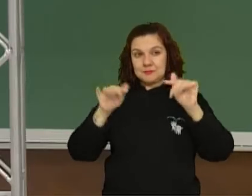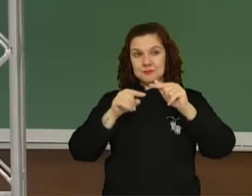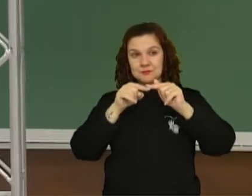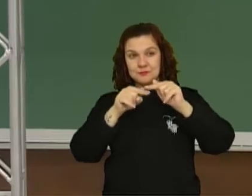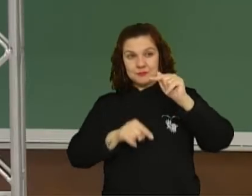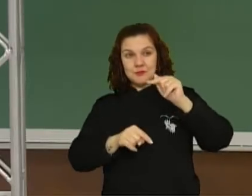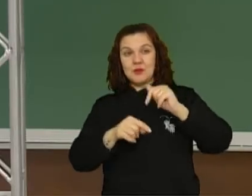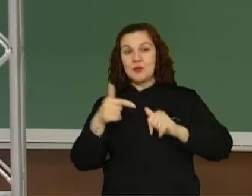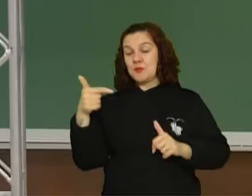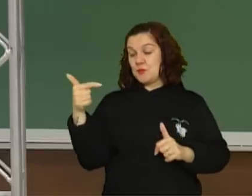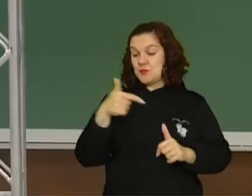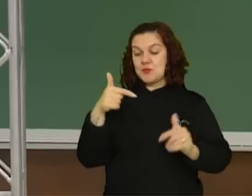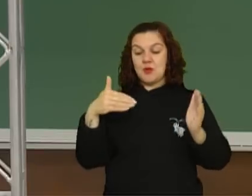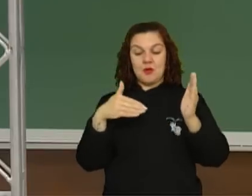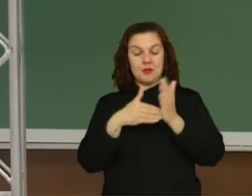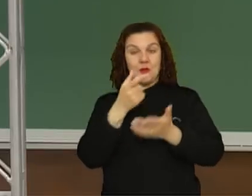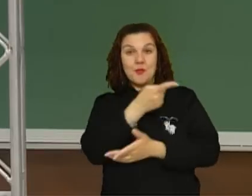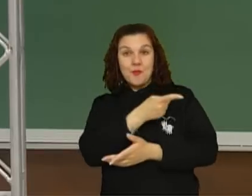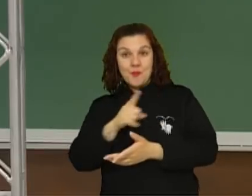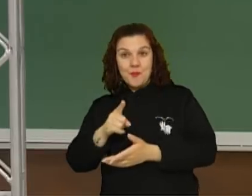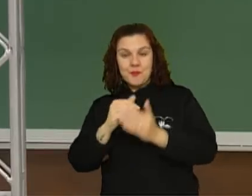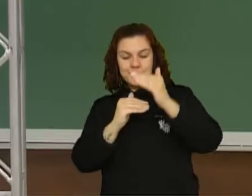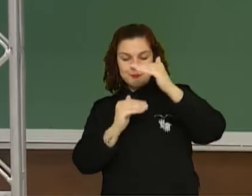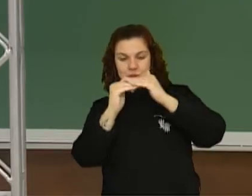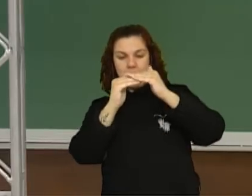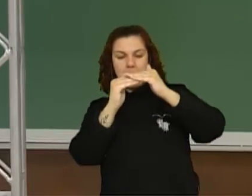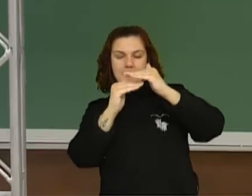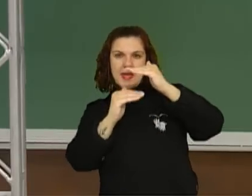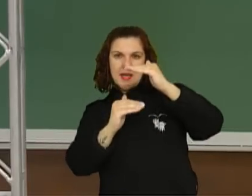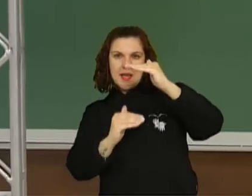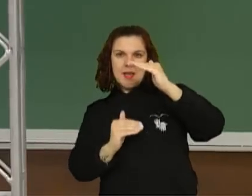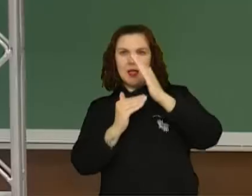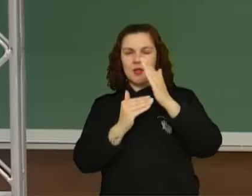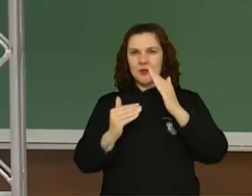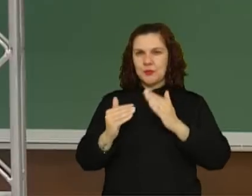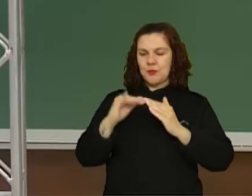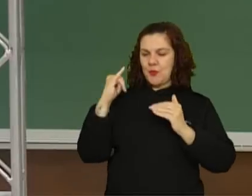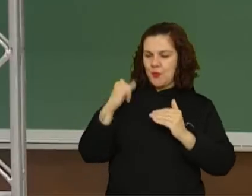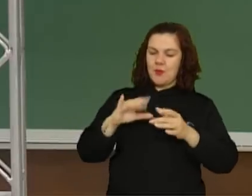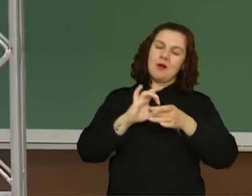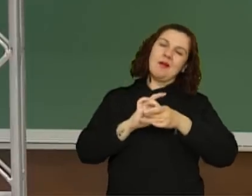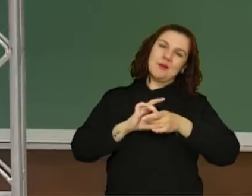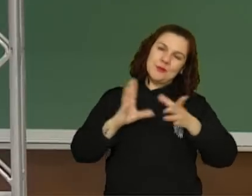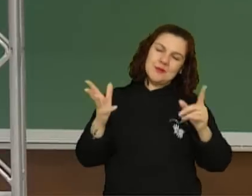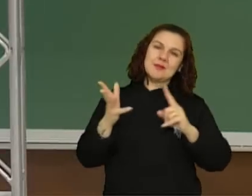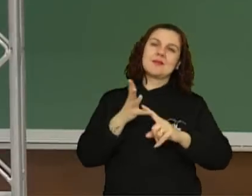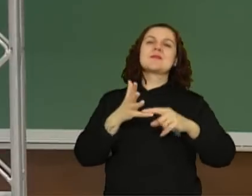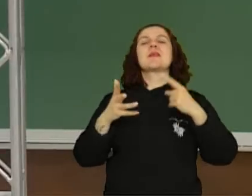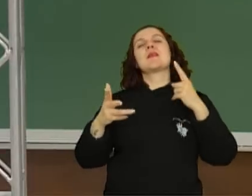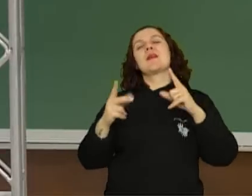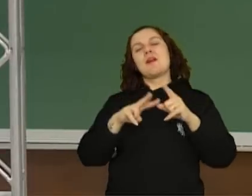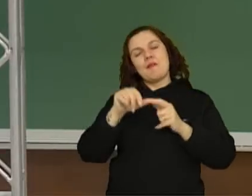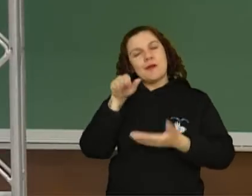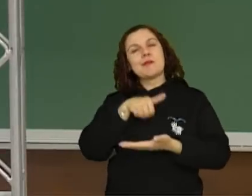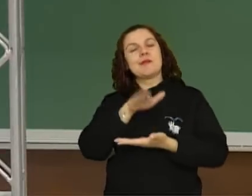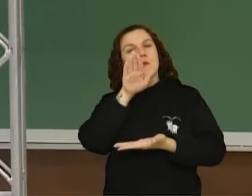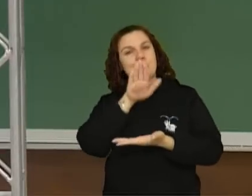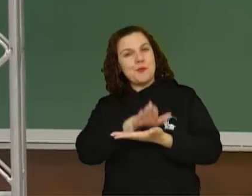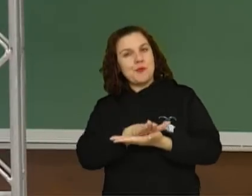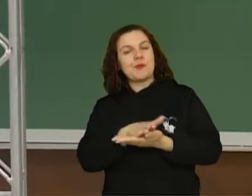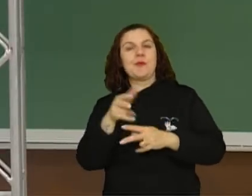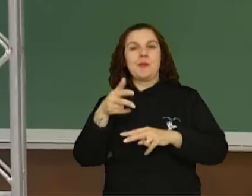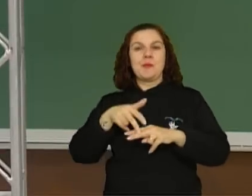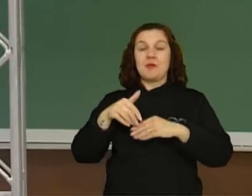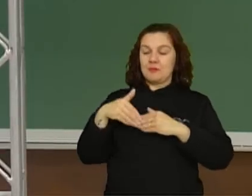do segundo ao último parágrafo da notícia, que vai colocar ali toda, né, que precisa de autorização, senão vai ter multa, e